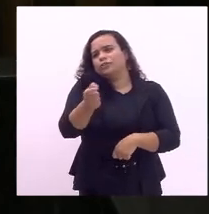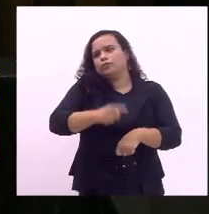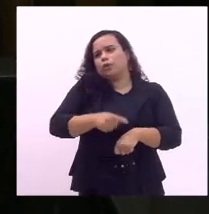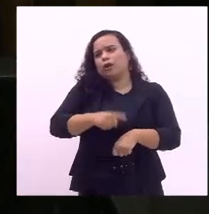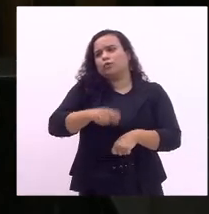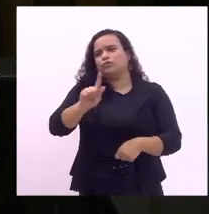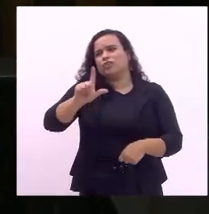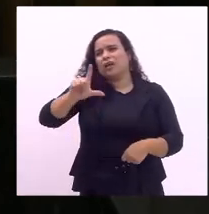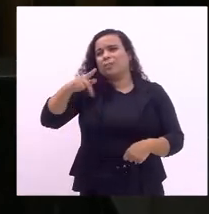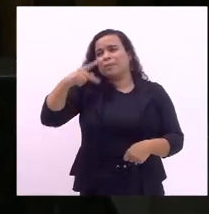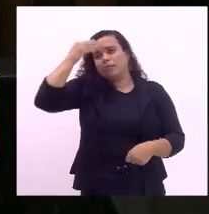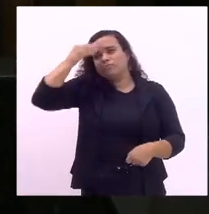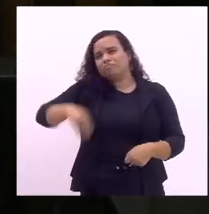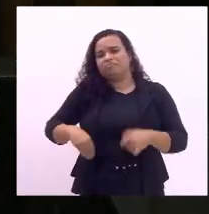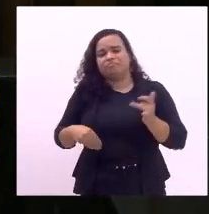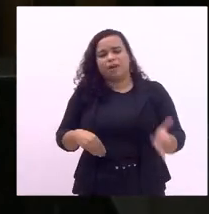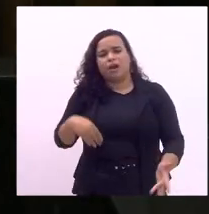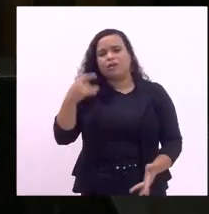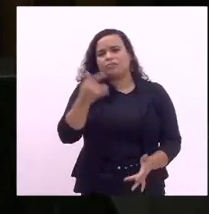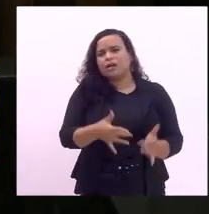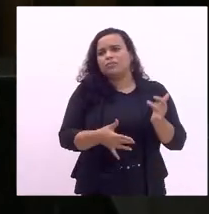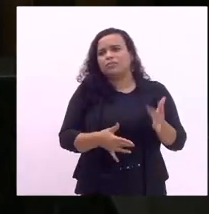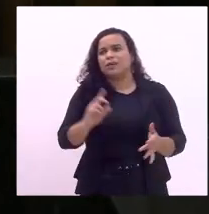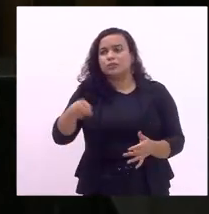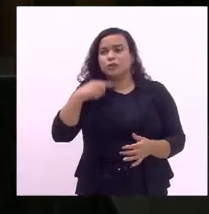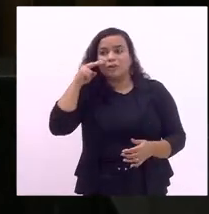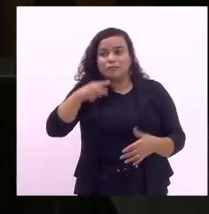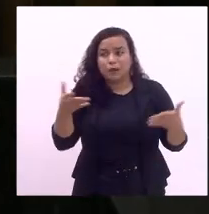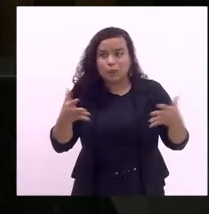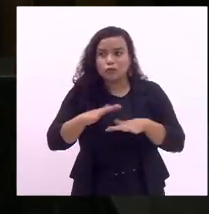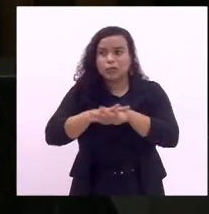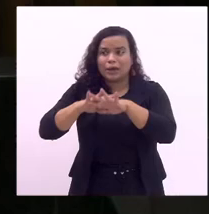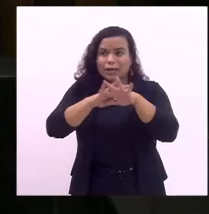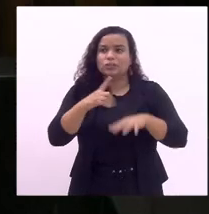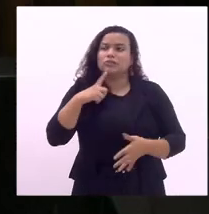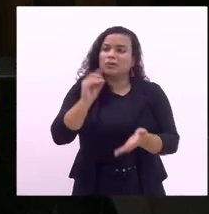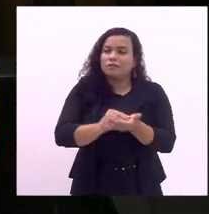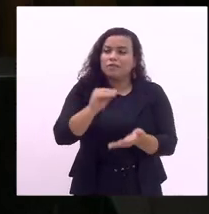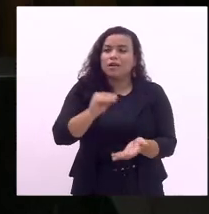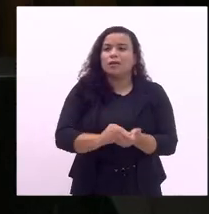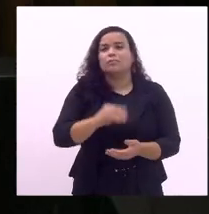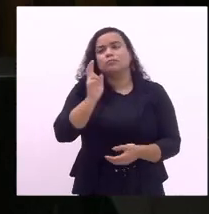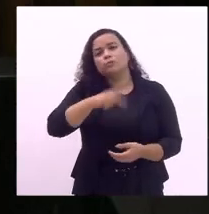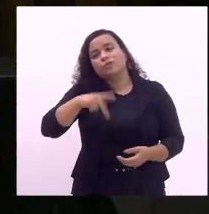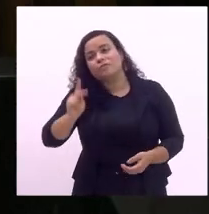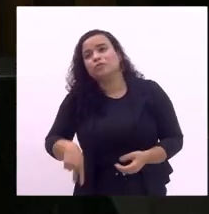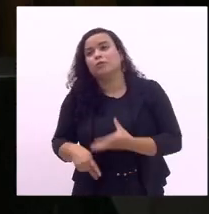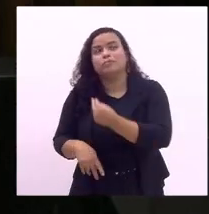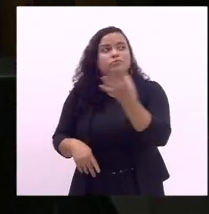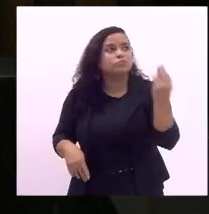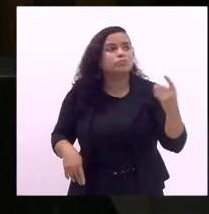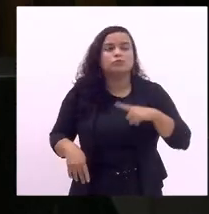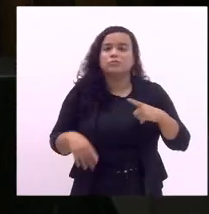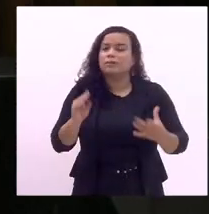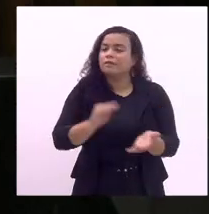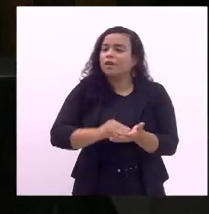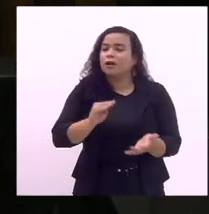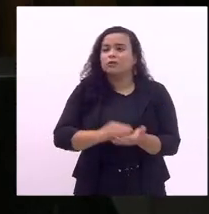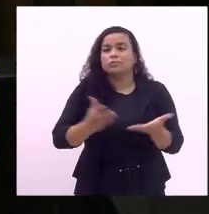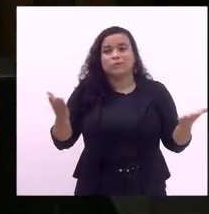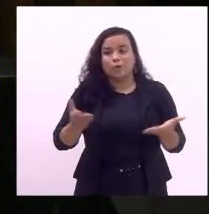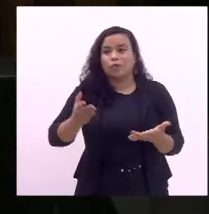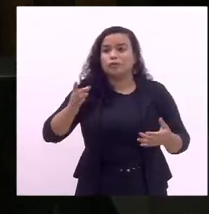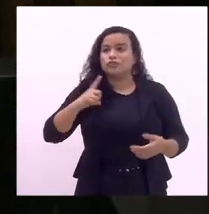desiste de fazer essa GLP, hoje o que a gente vê na rede é uma carência, é falta de professores, como a gente tem atualmente